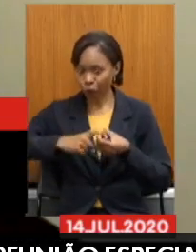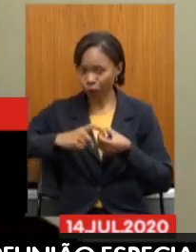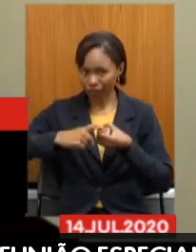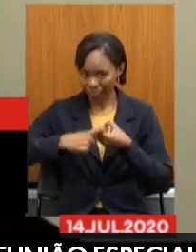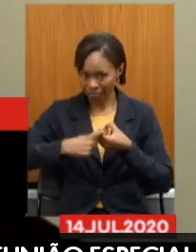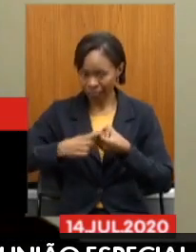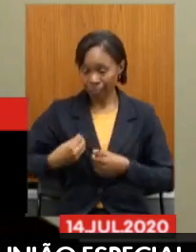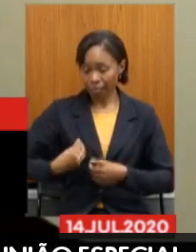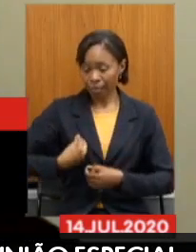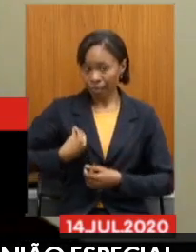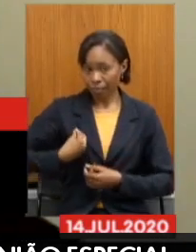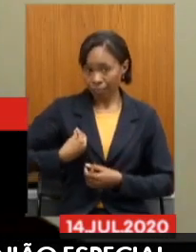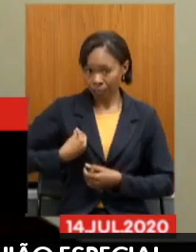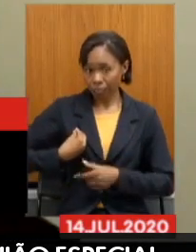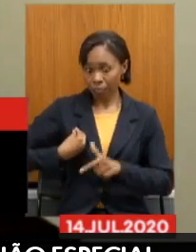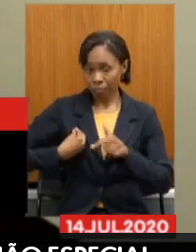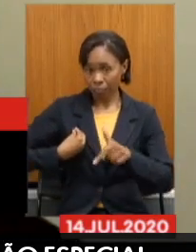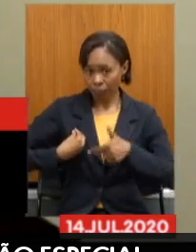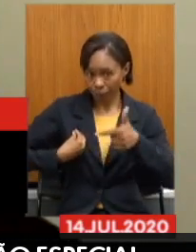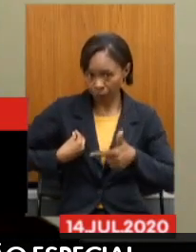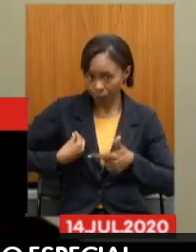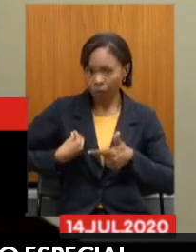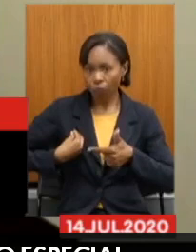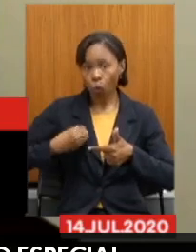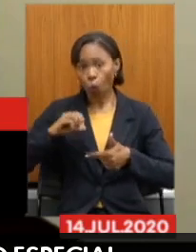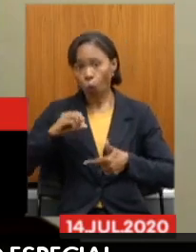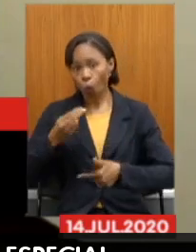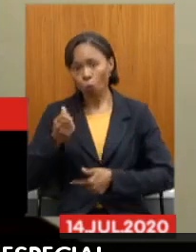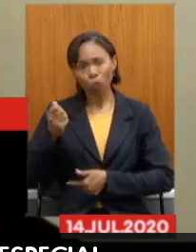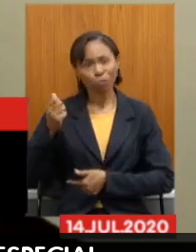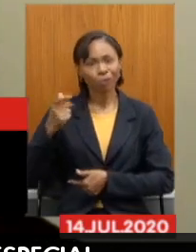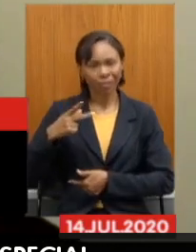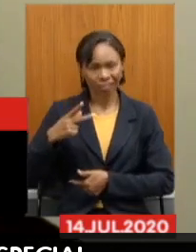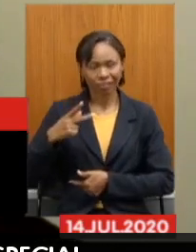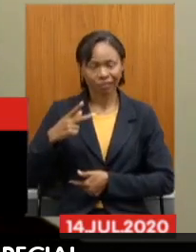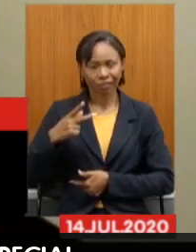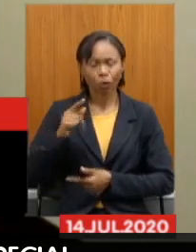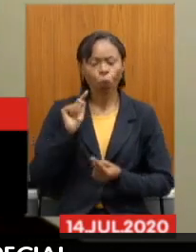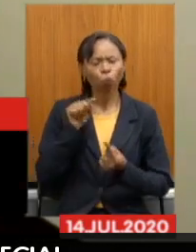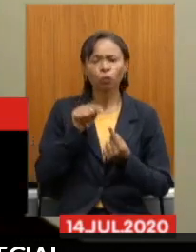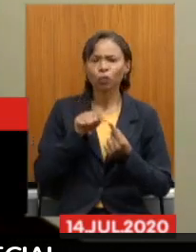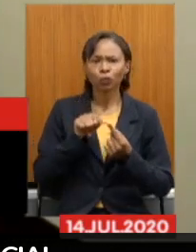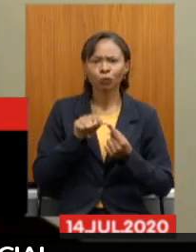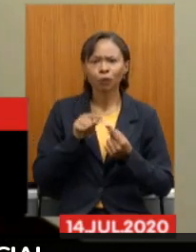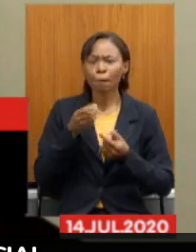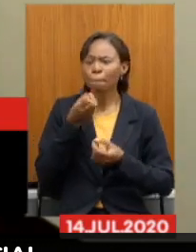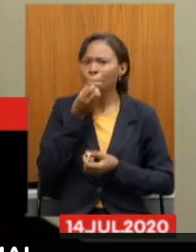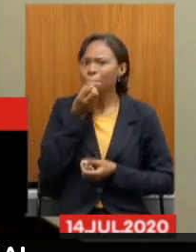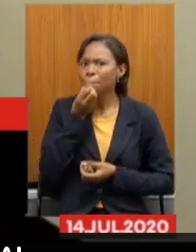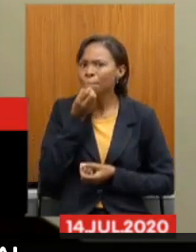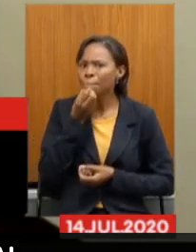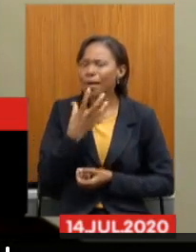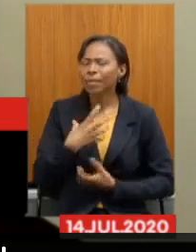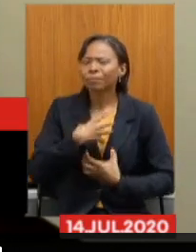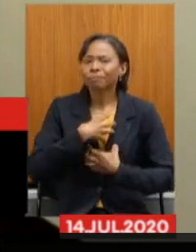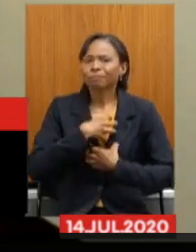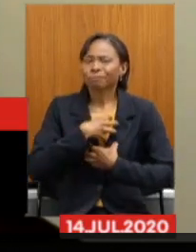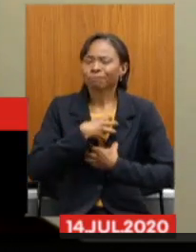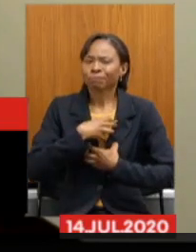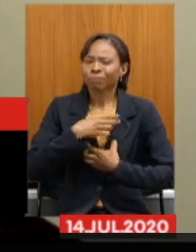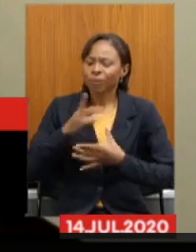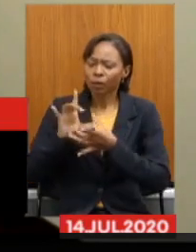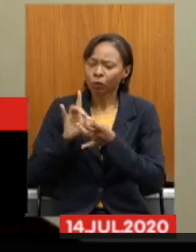aposentados e pensionistas, visando, dentre outros, o seu bem-estar, a união, integração